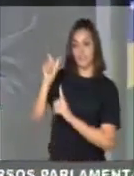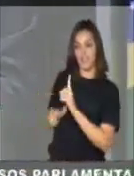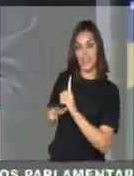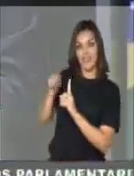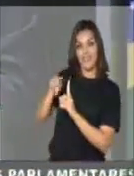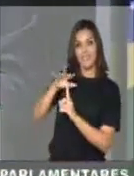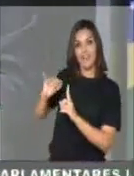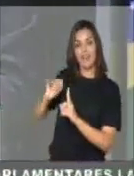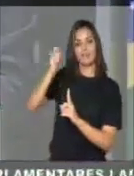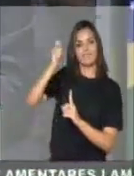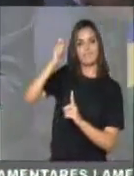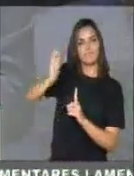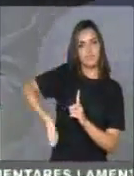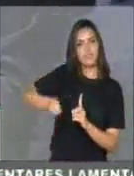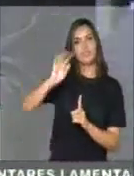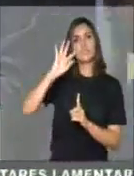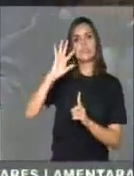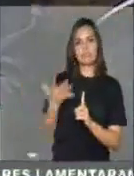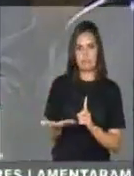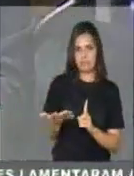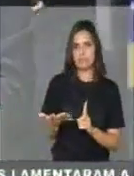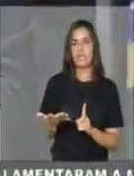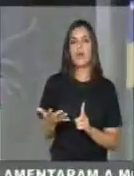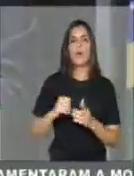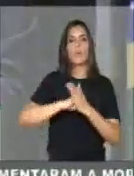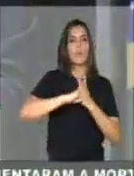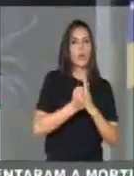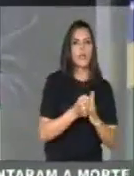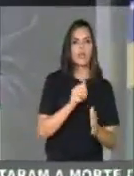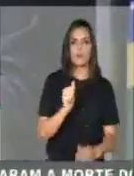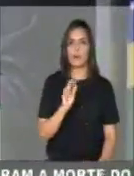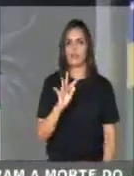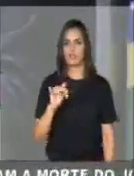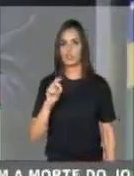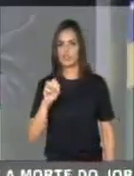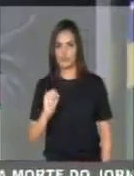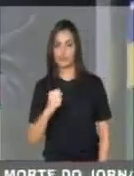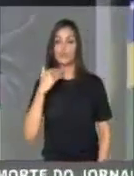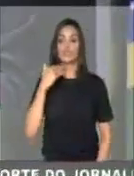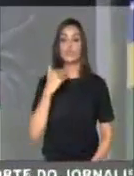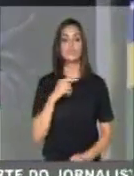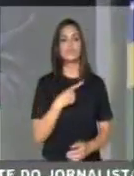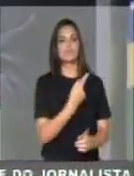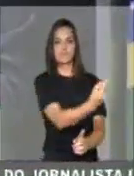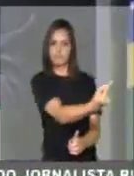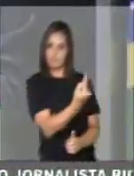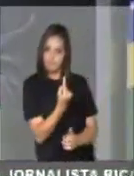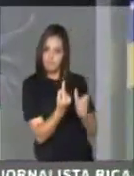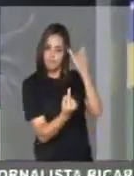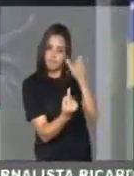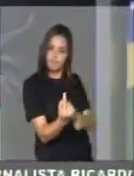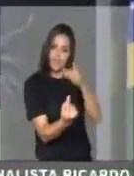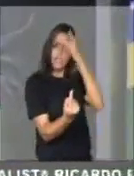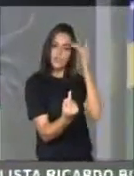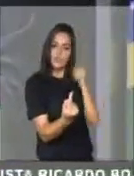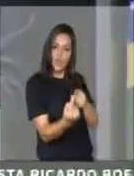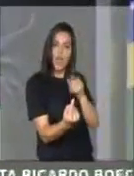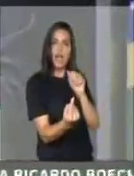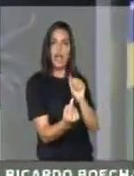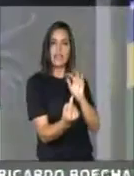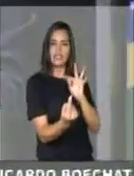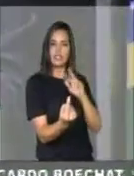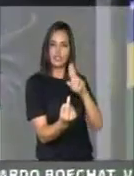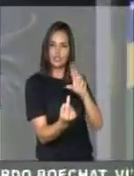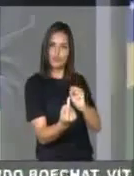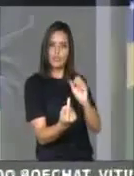distribuído o processo, assim deflagrado, toma decisão sobre o pleito de bloqueio de ativos. O juiz intima a pessoa de cujos ativos a